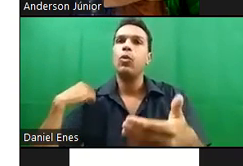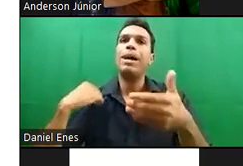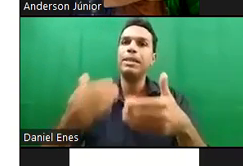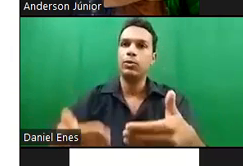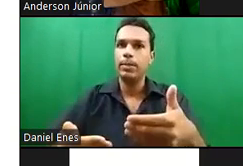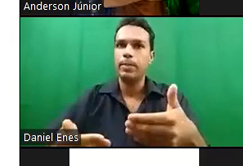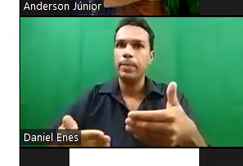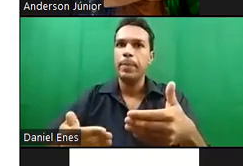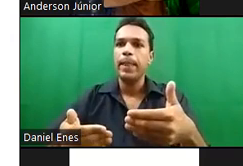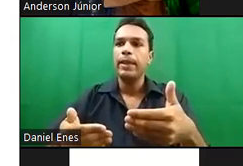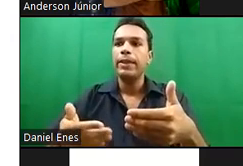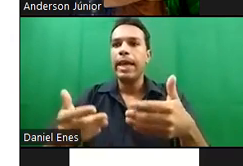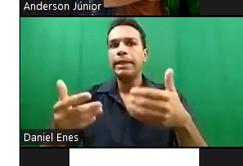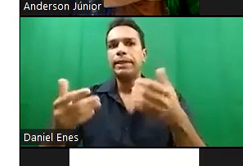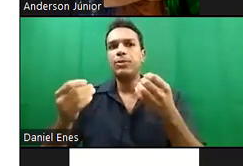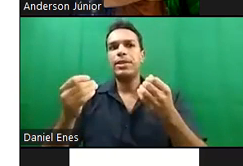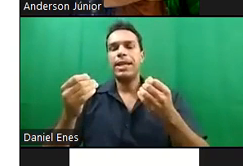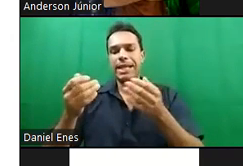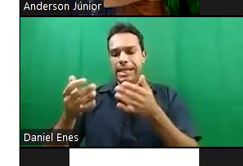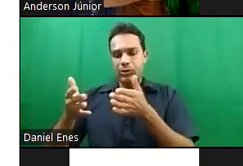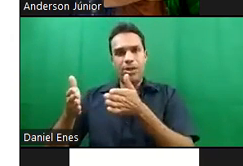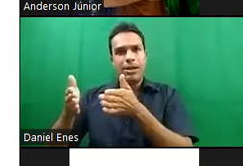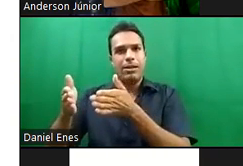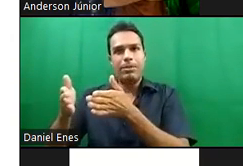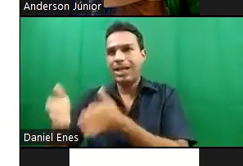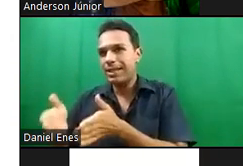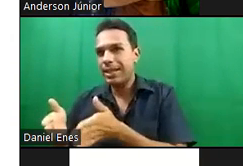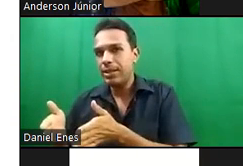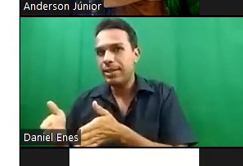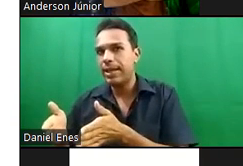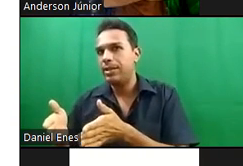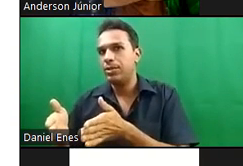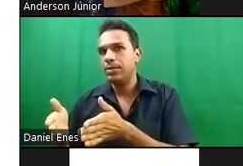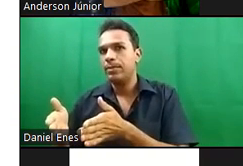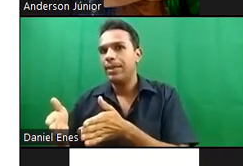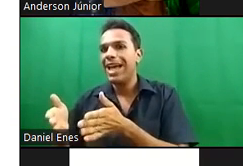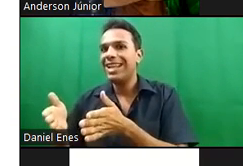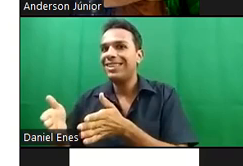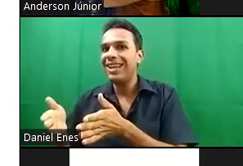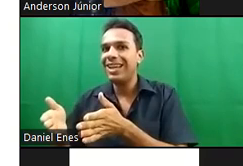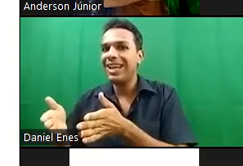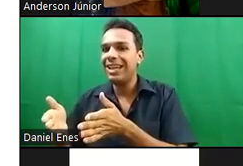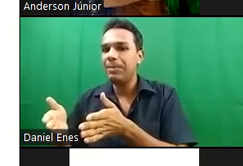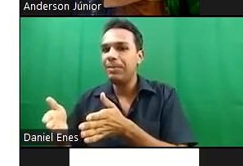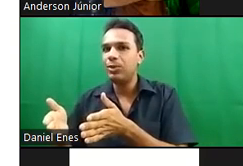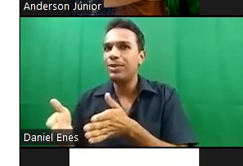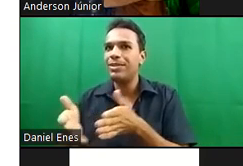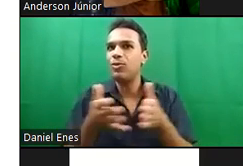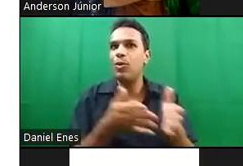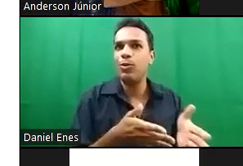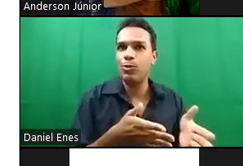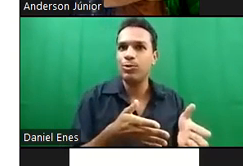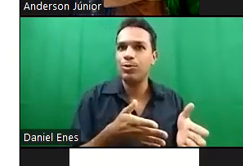uma língua. Né? Então, será que a língua brasileira de sinais ela tem elementos